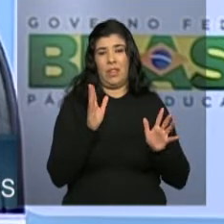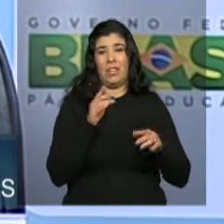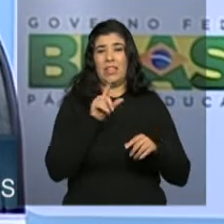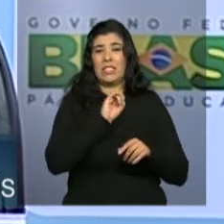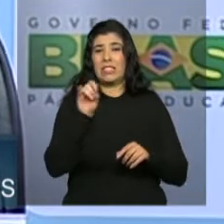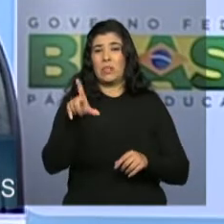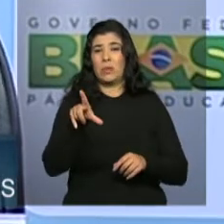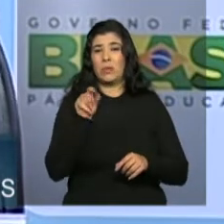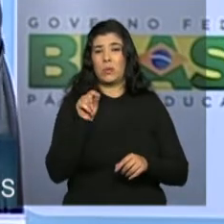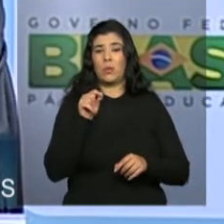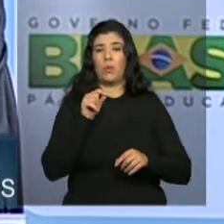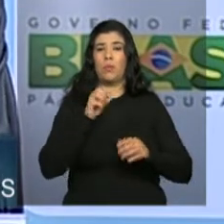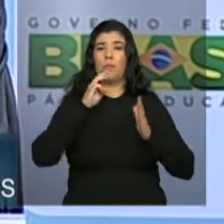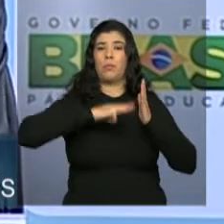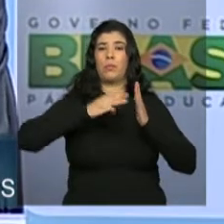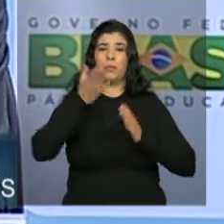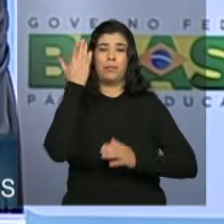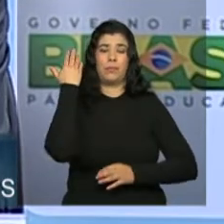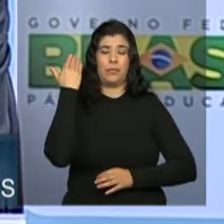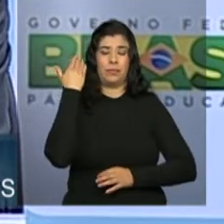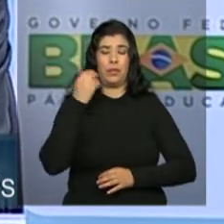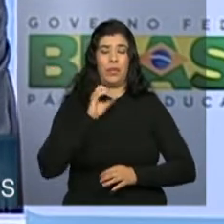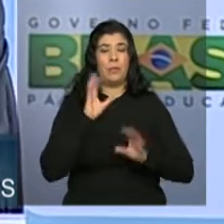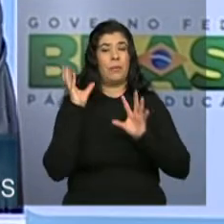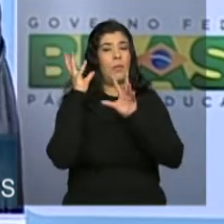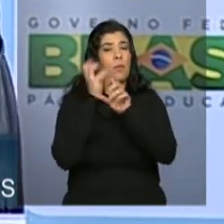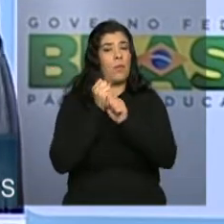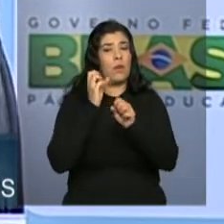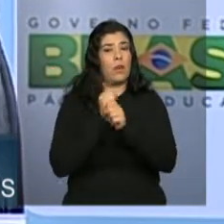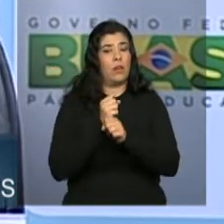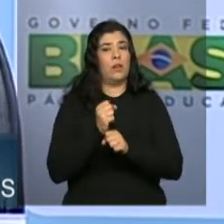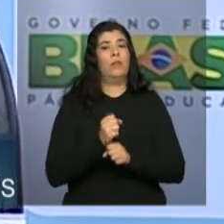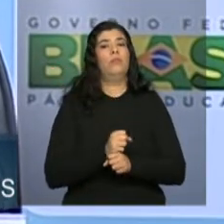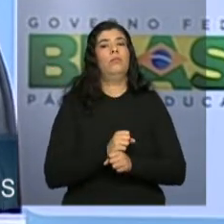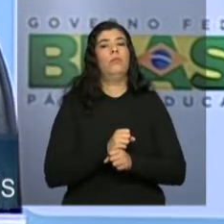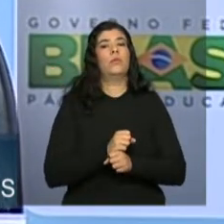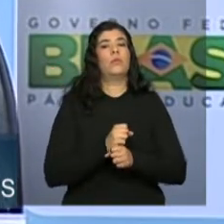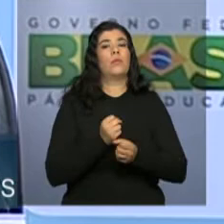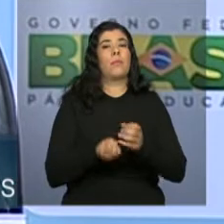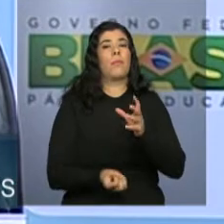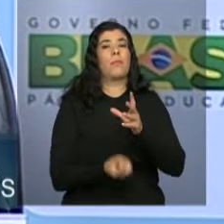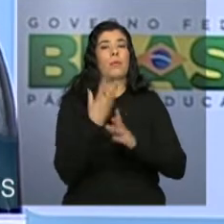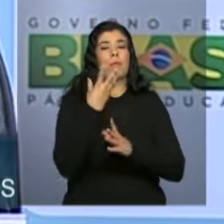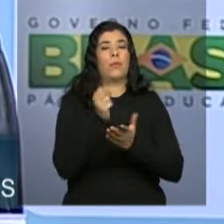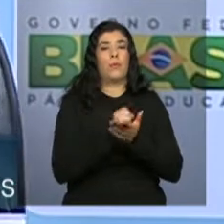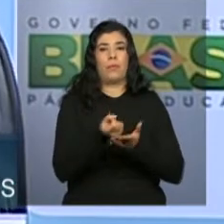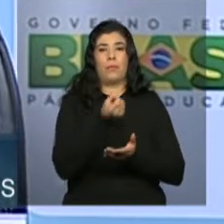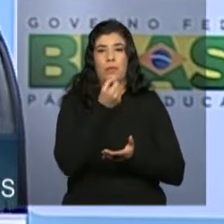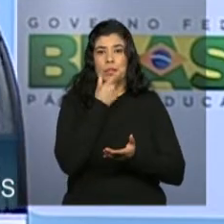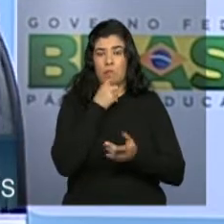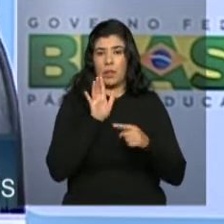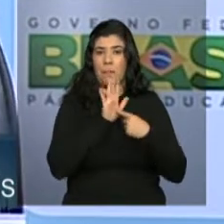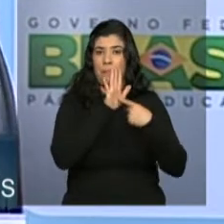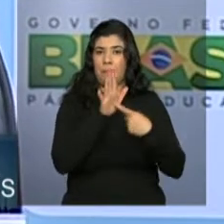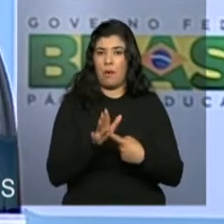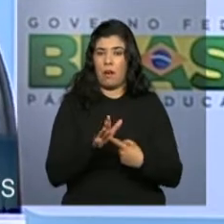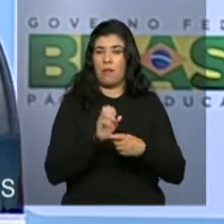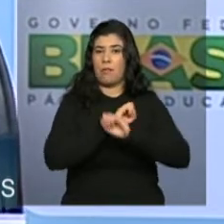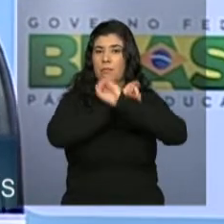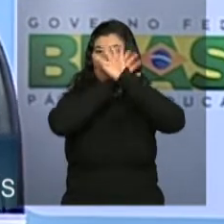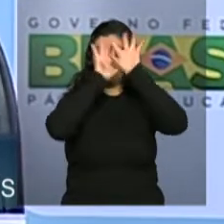alteração dos instrumentos por cálculo dos preços dos medicamentos e vai garantir não só a transparência é a capacidade de a